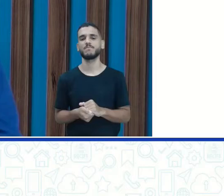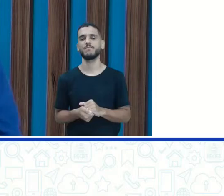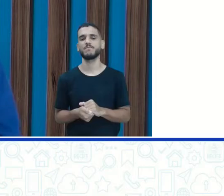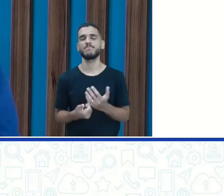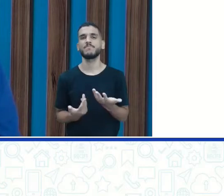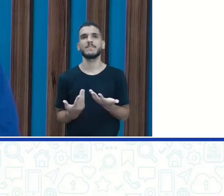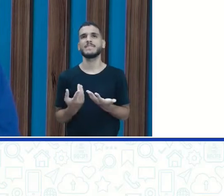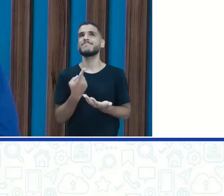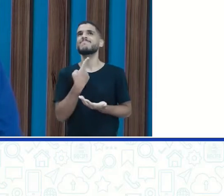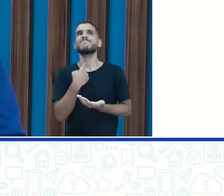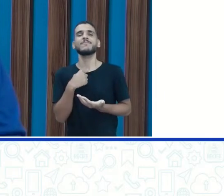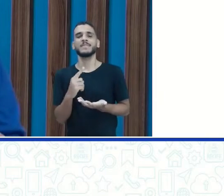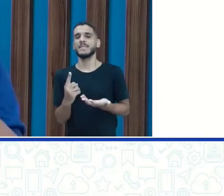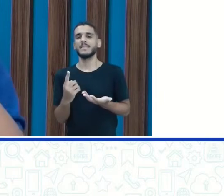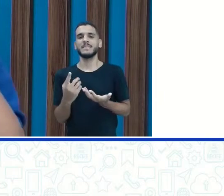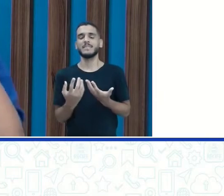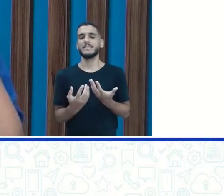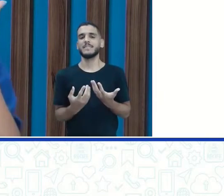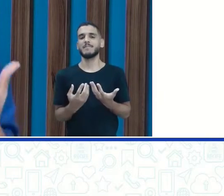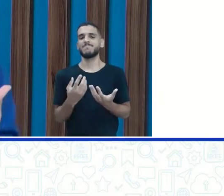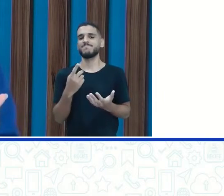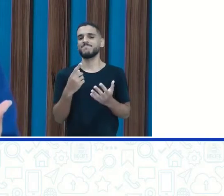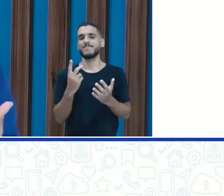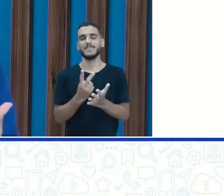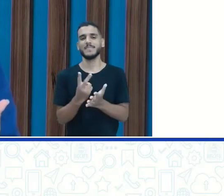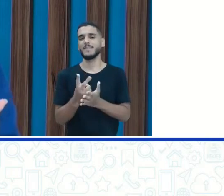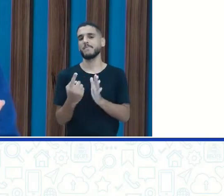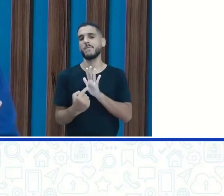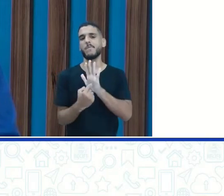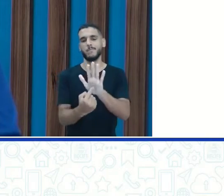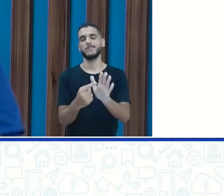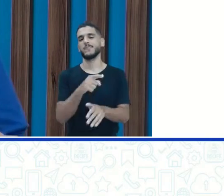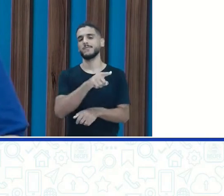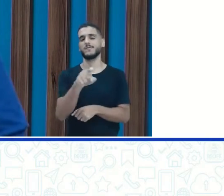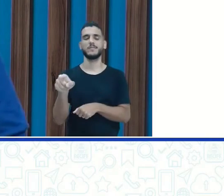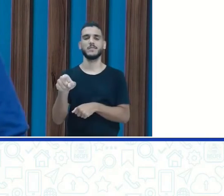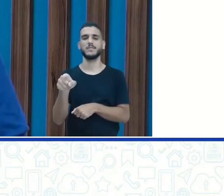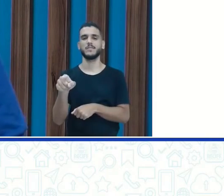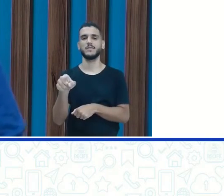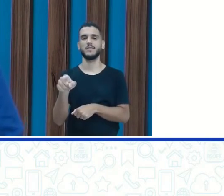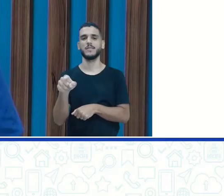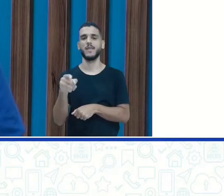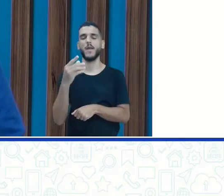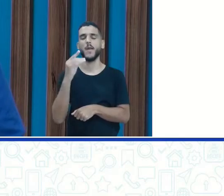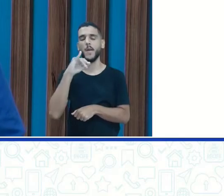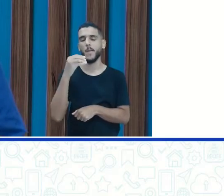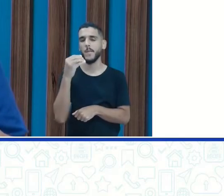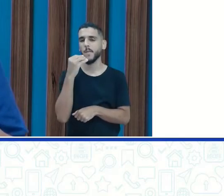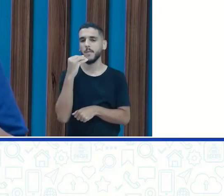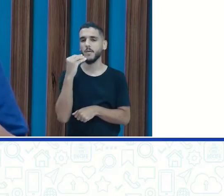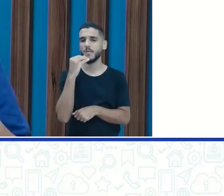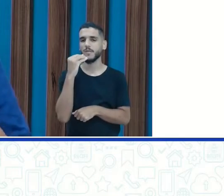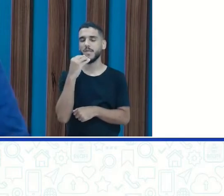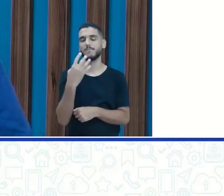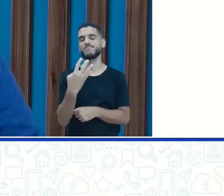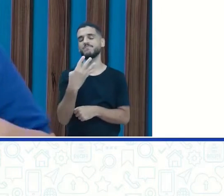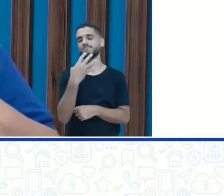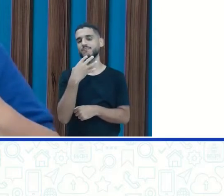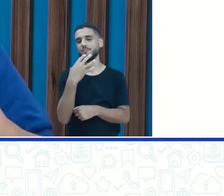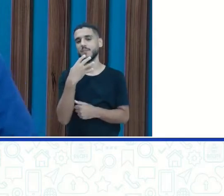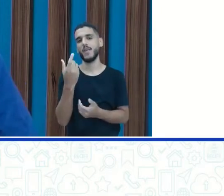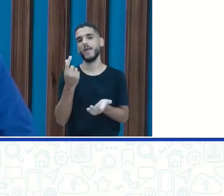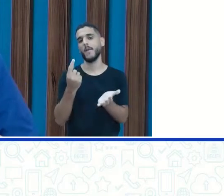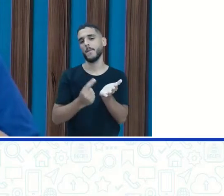essa vontade, né, de apresentar a vocês a oportunidade de conhecer